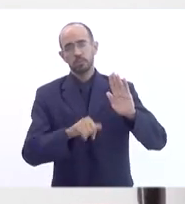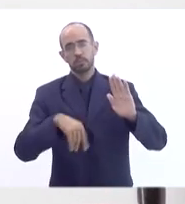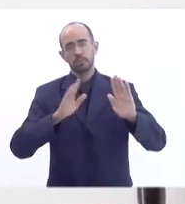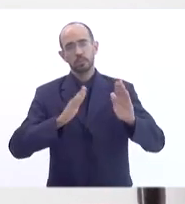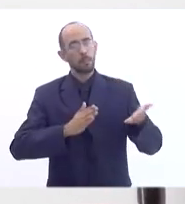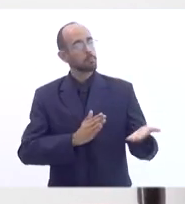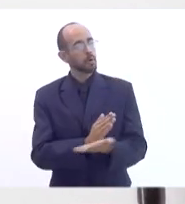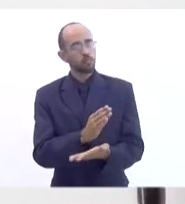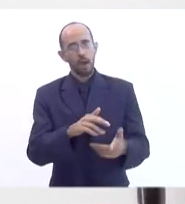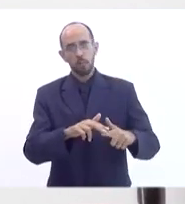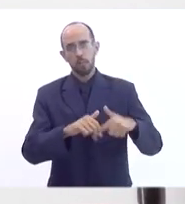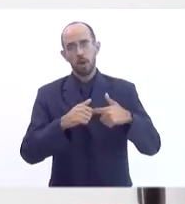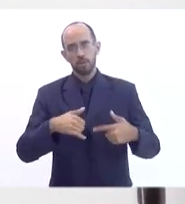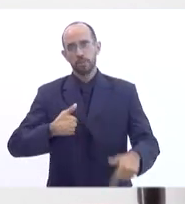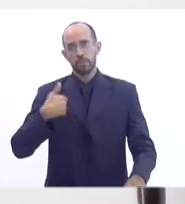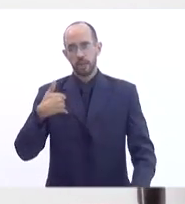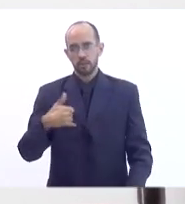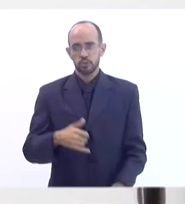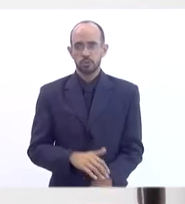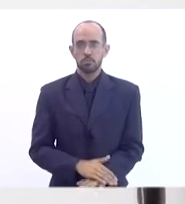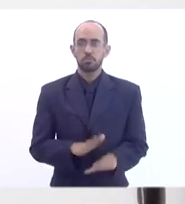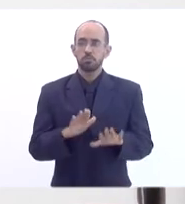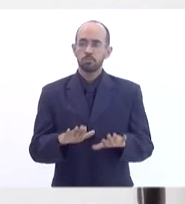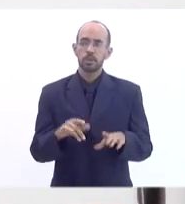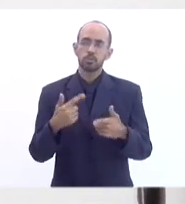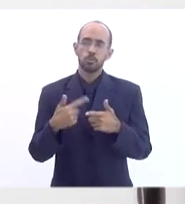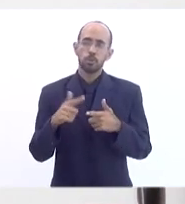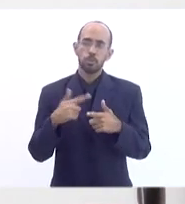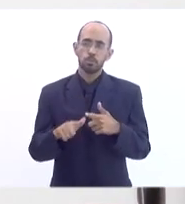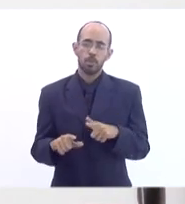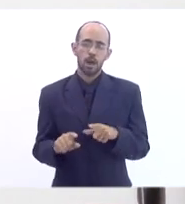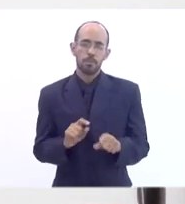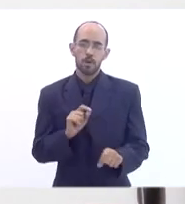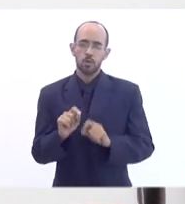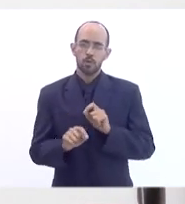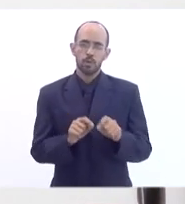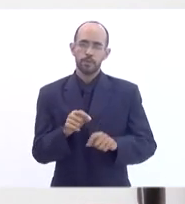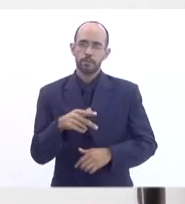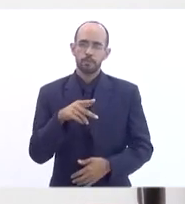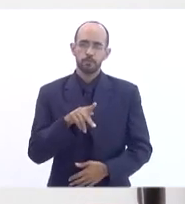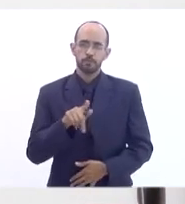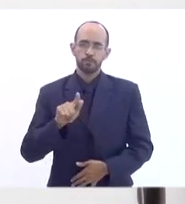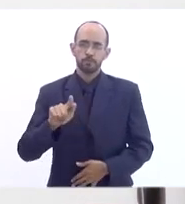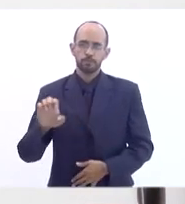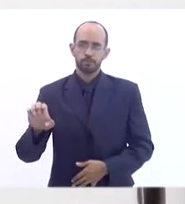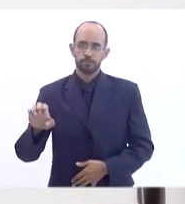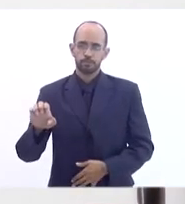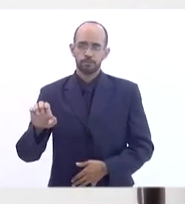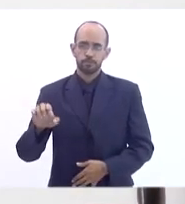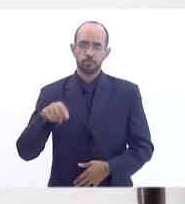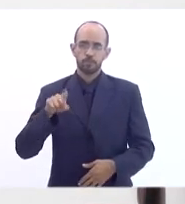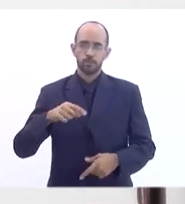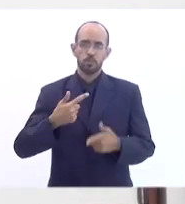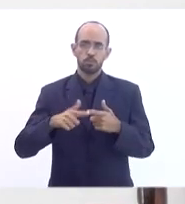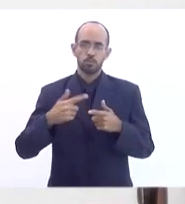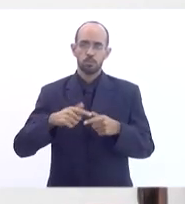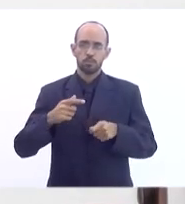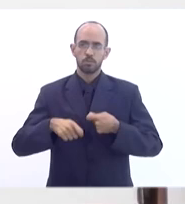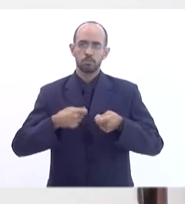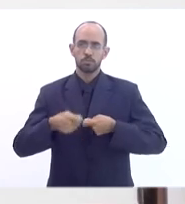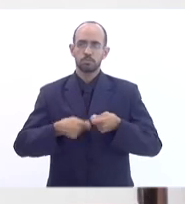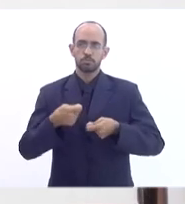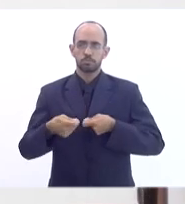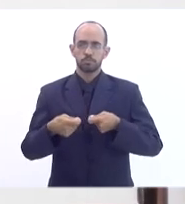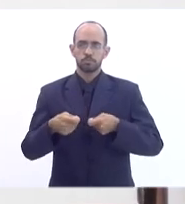mas há uma questão pontual na peji E aí é uma questão administrativa da